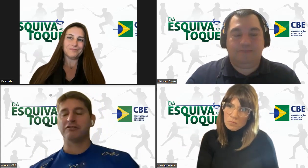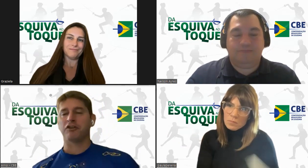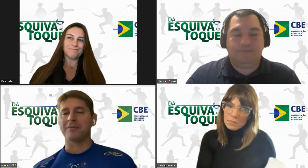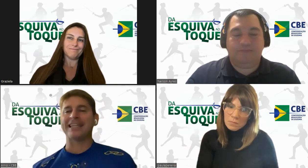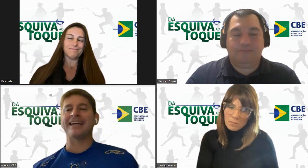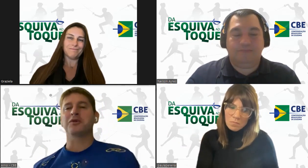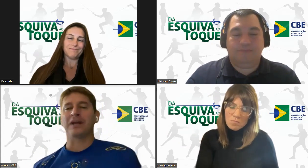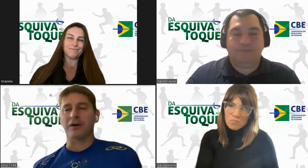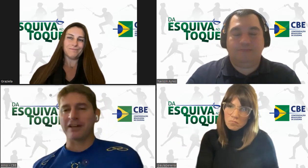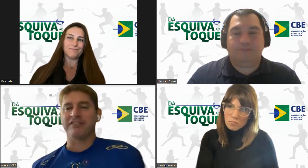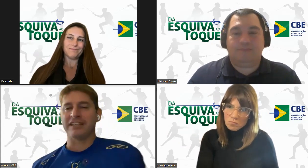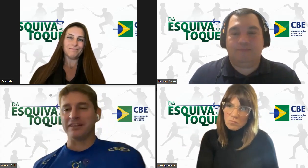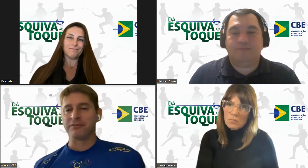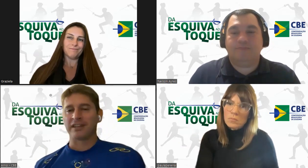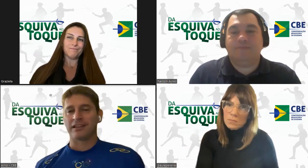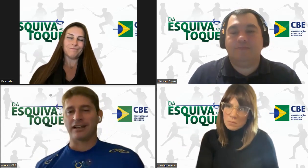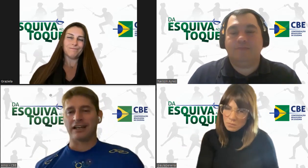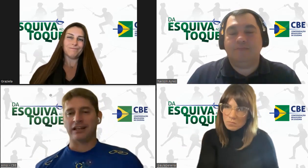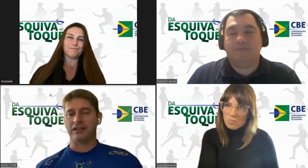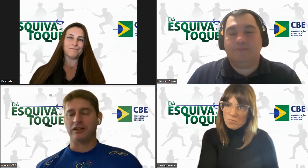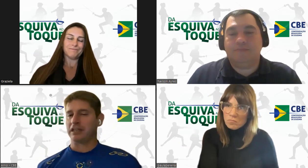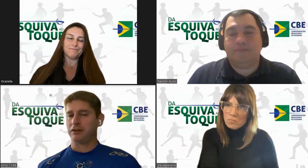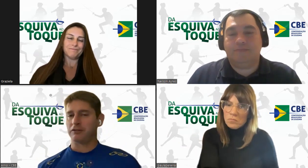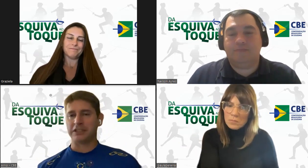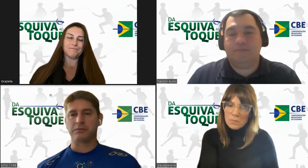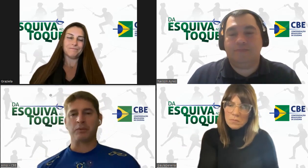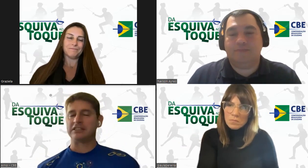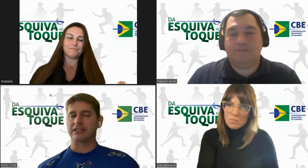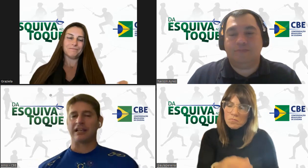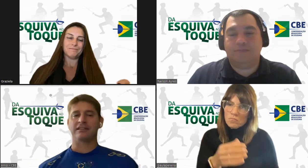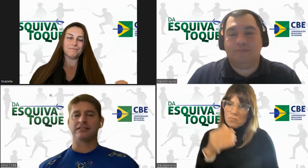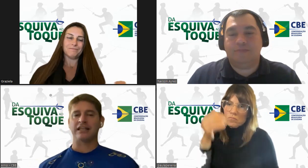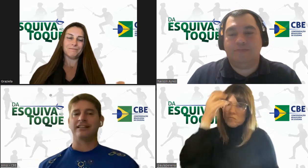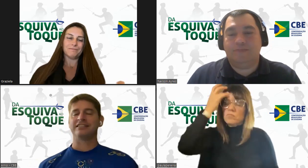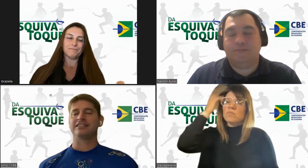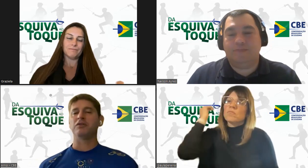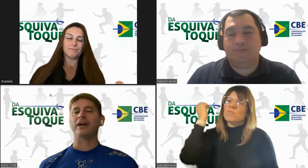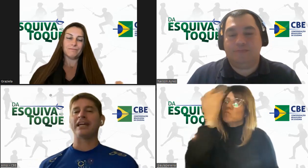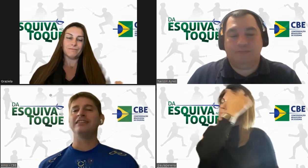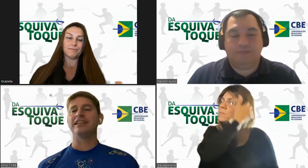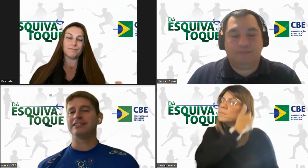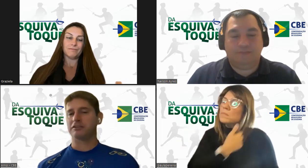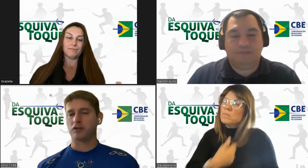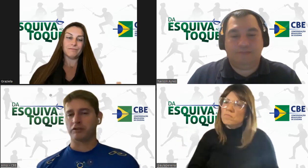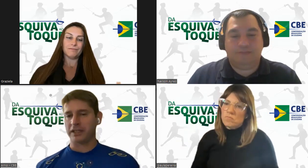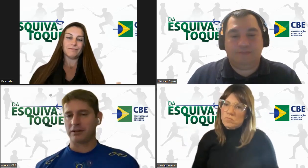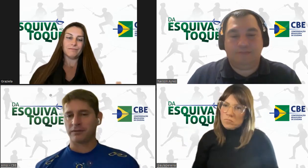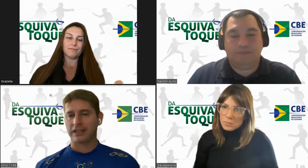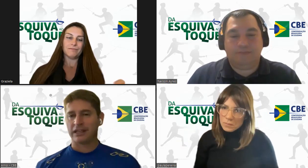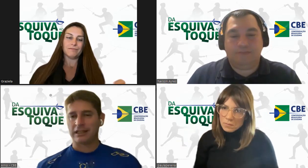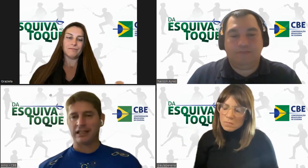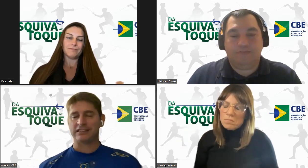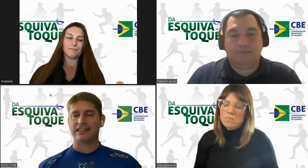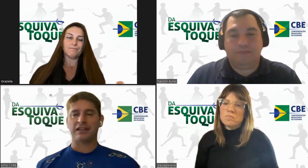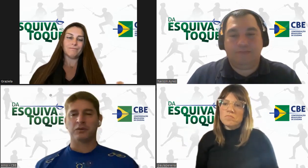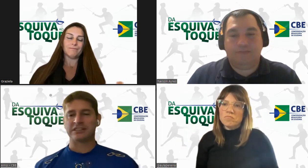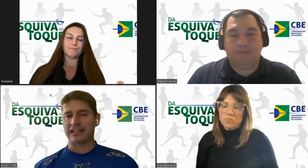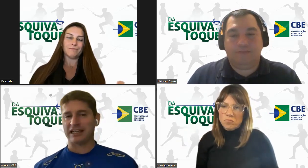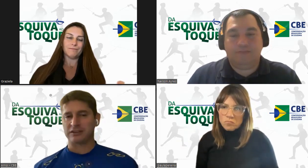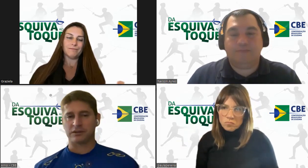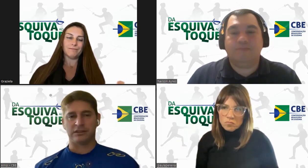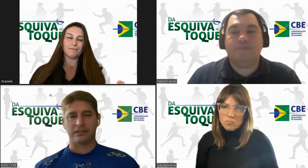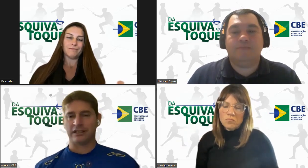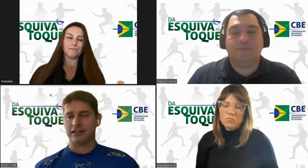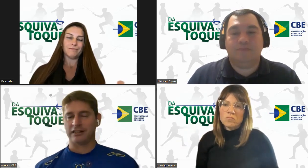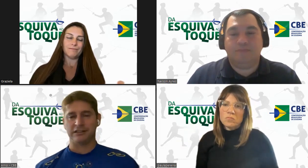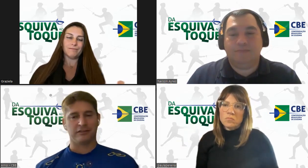ansiedade de forma natural na vida eu tenho principalmente atletas que ainda estão em desenvolvimento já tem